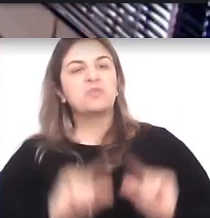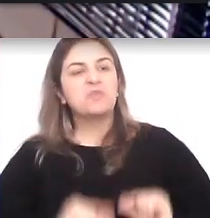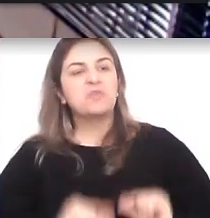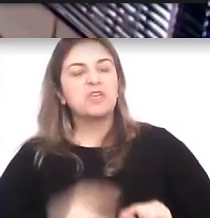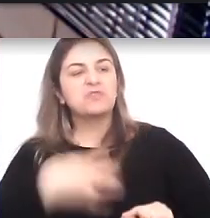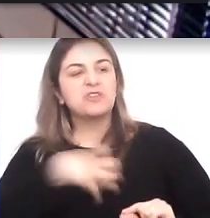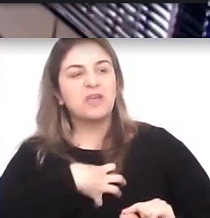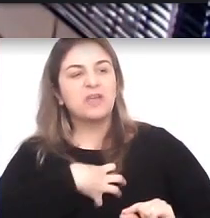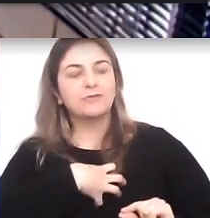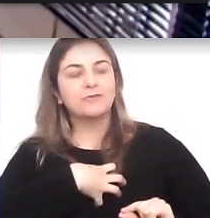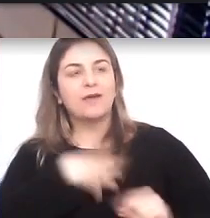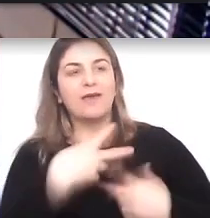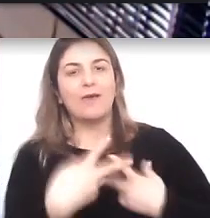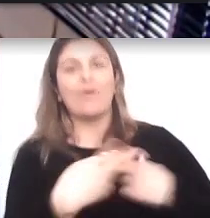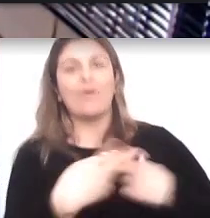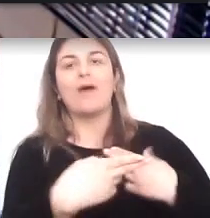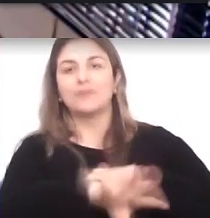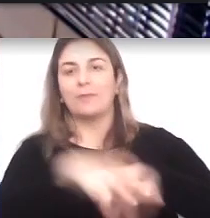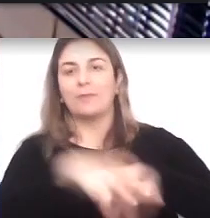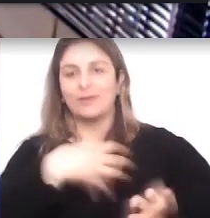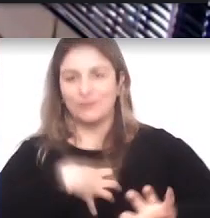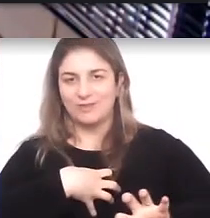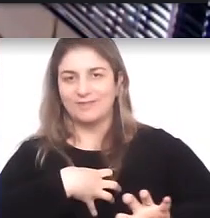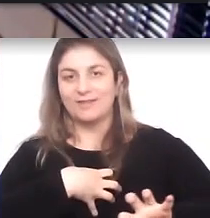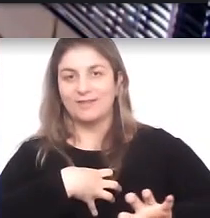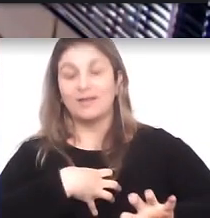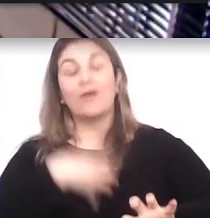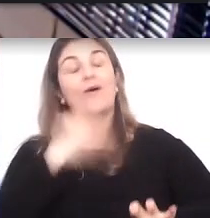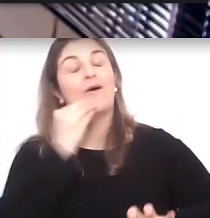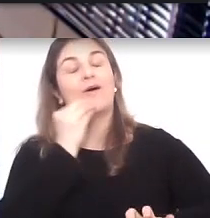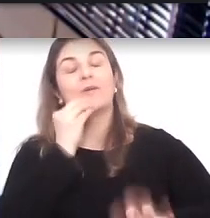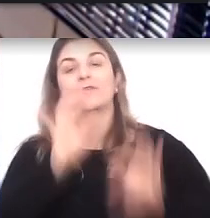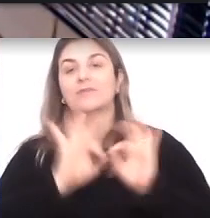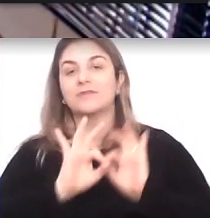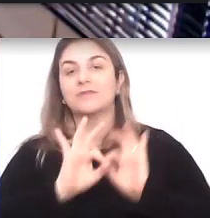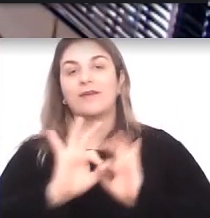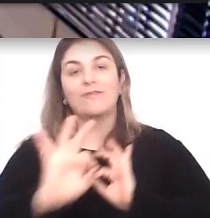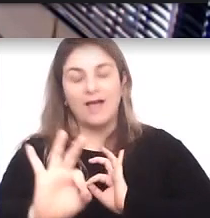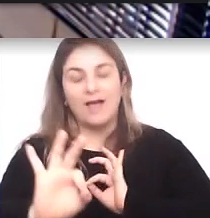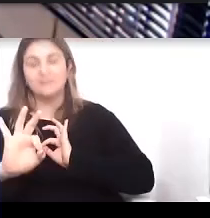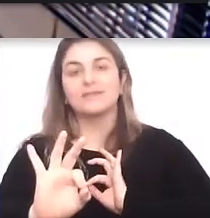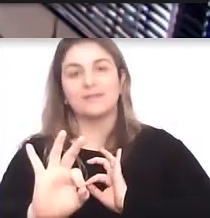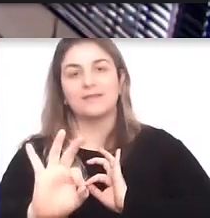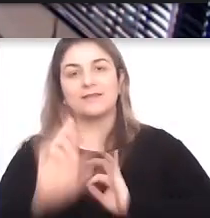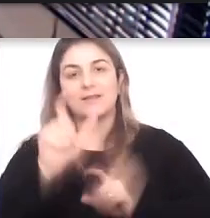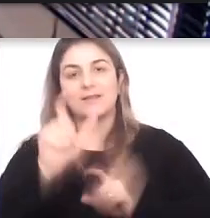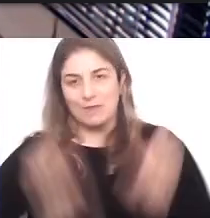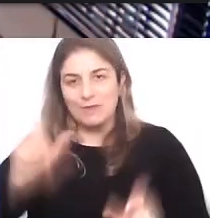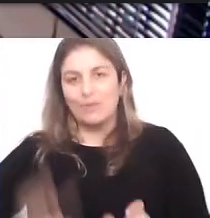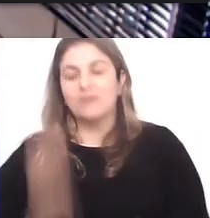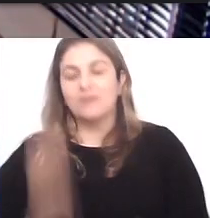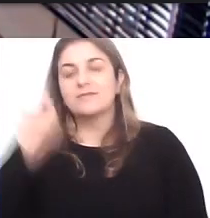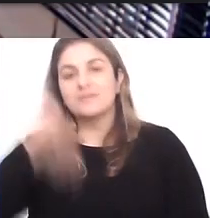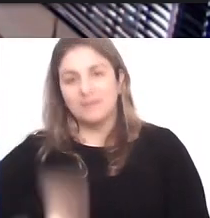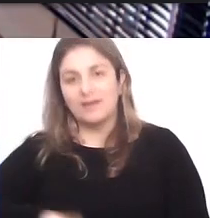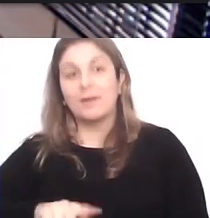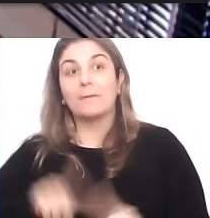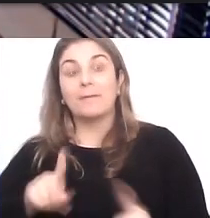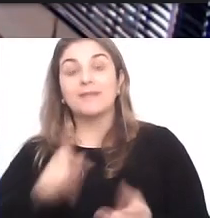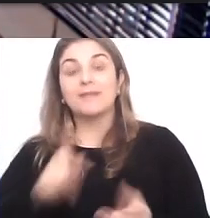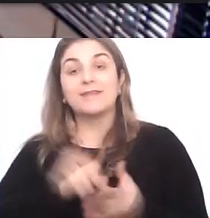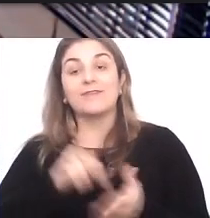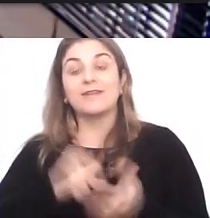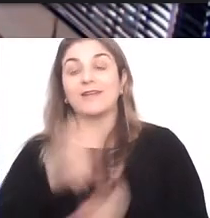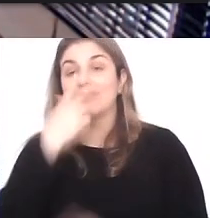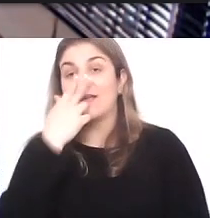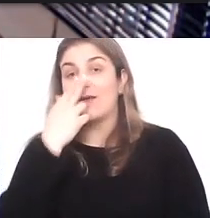nos preocupa muito. Claro que nos afasta do nosso núcleo fundante. E isso é diferente da perspectiva de um tributarista, de um civilista,